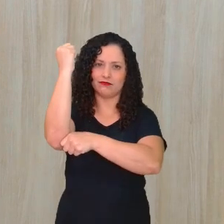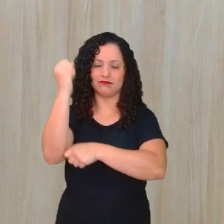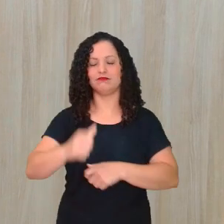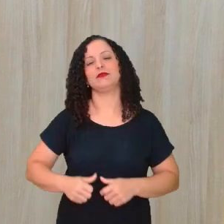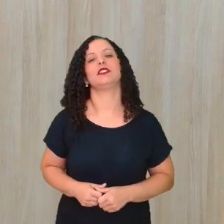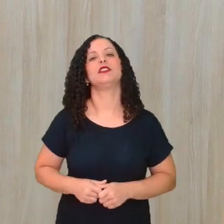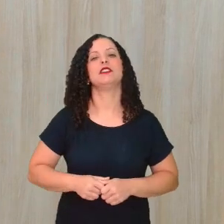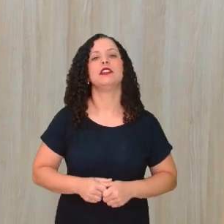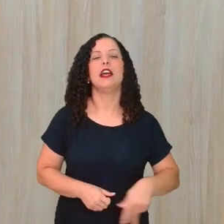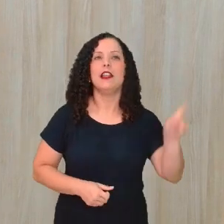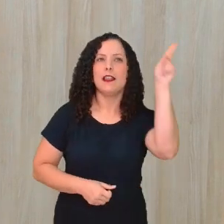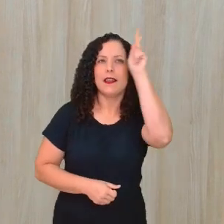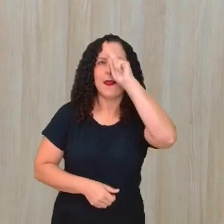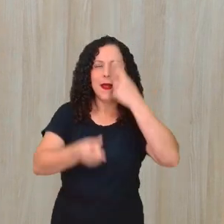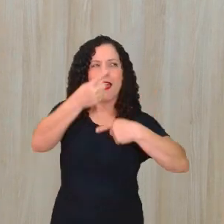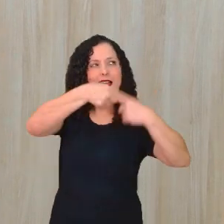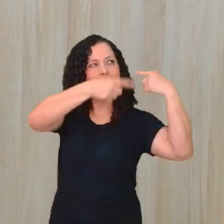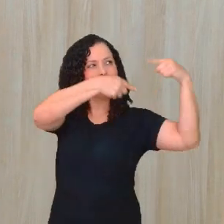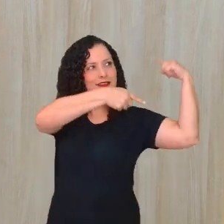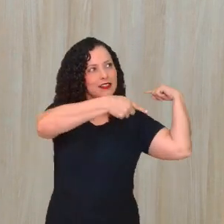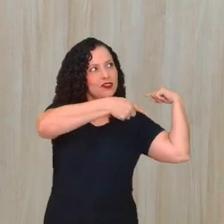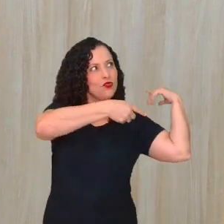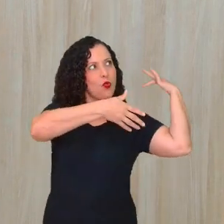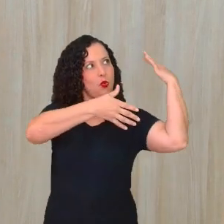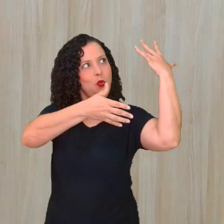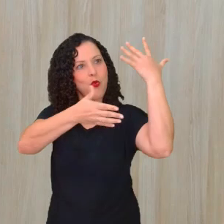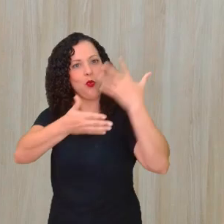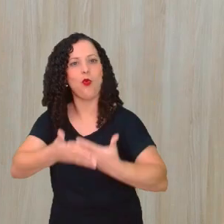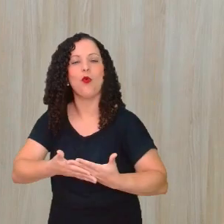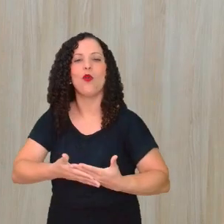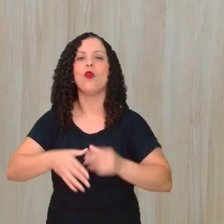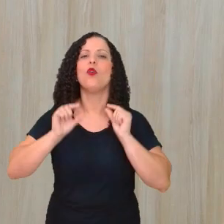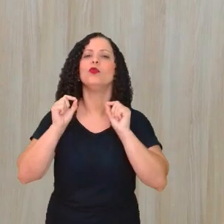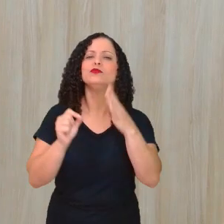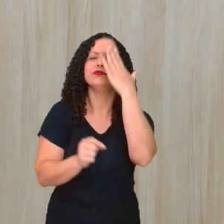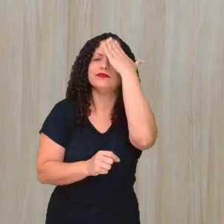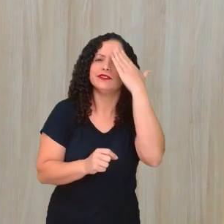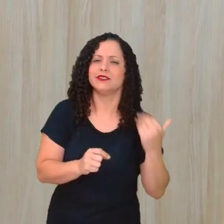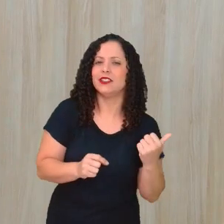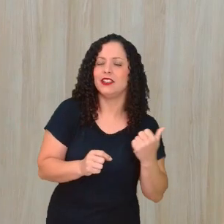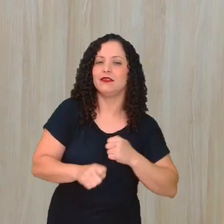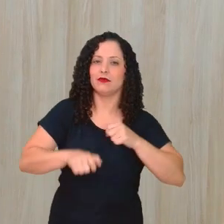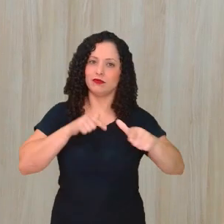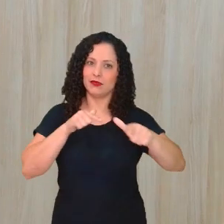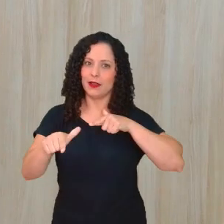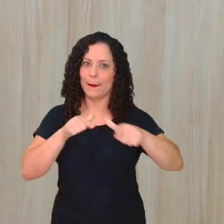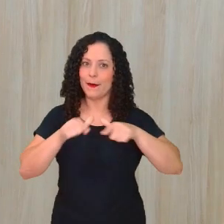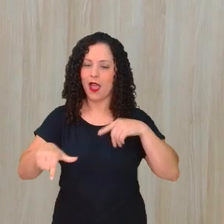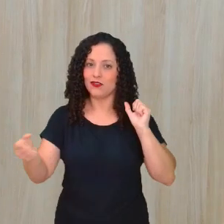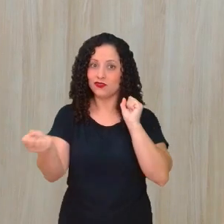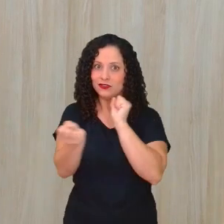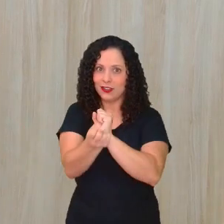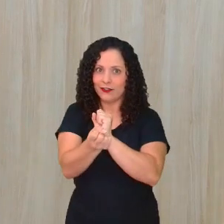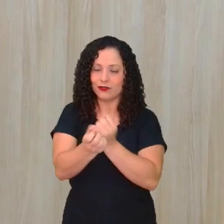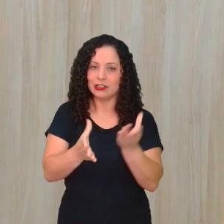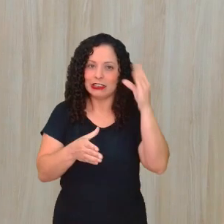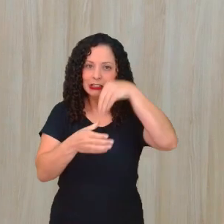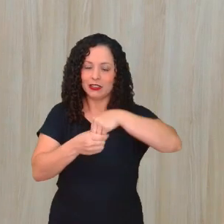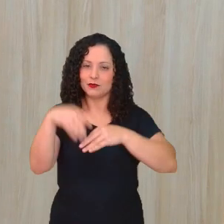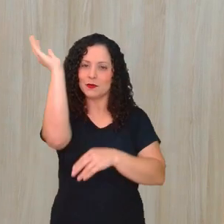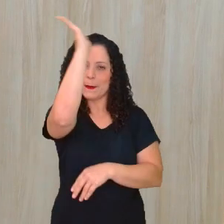aqui, relembrando, né, a gente sabe aí que o trabalho escravo existiu aqui no Brasil,